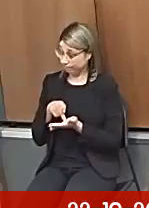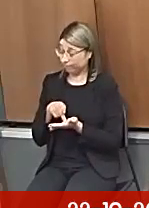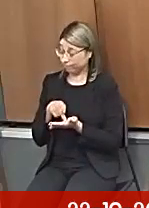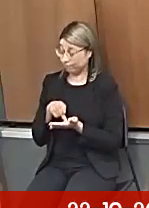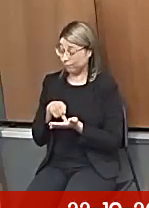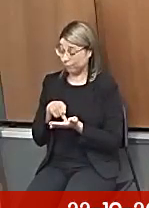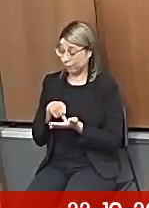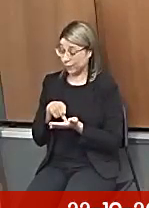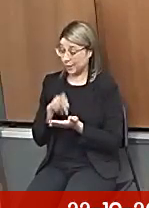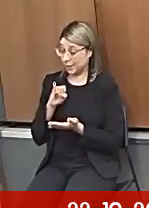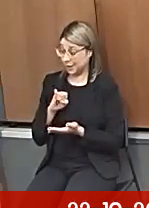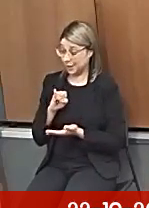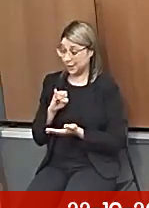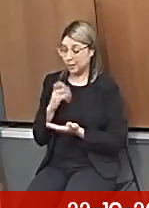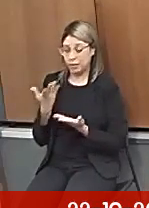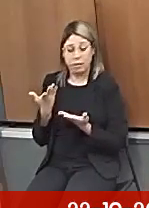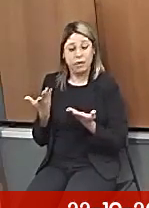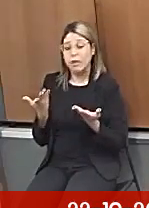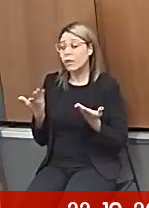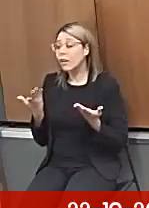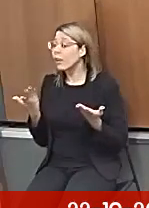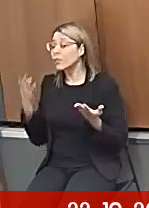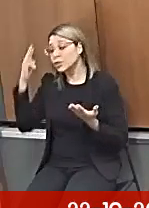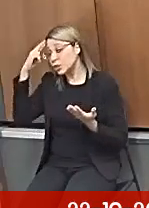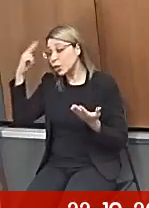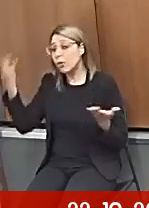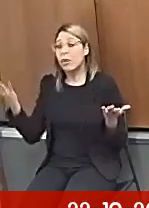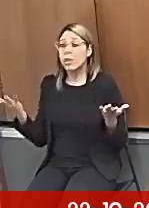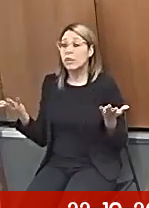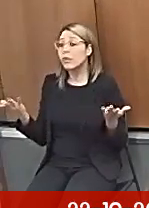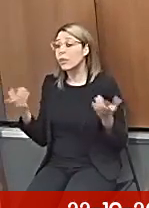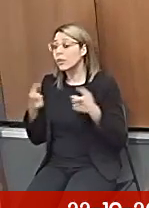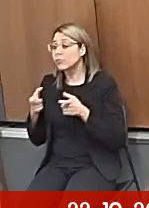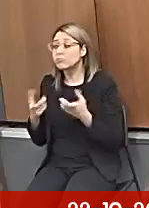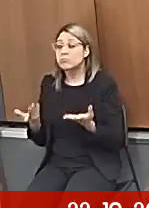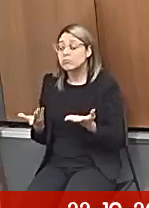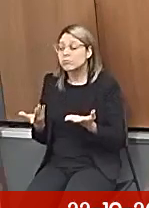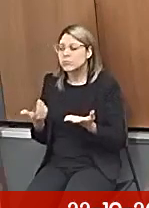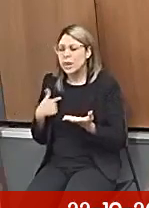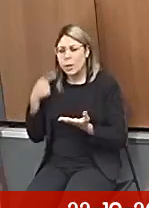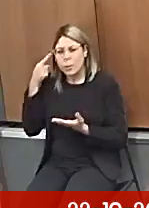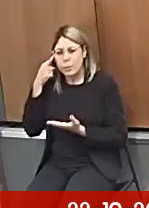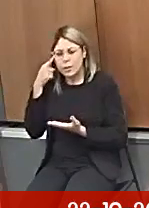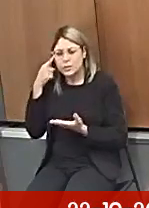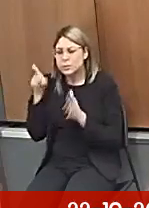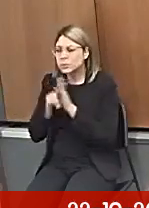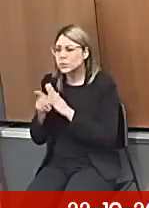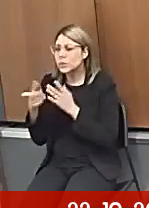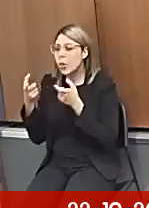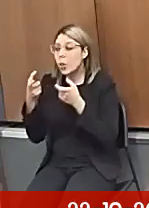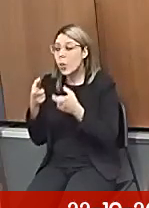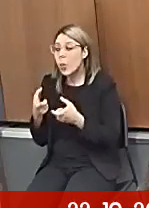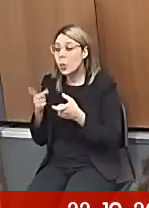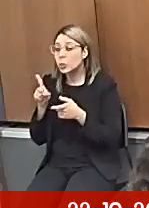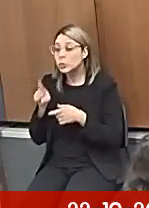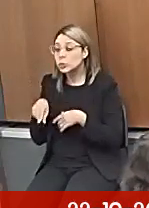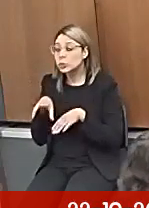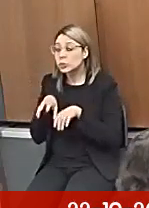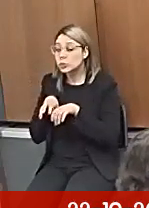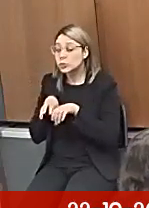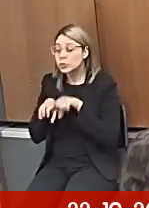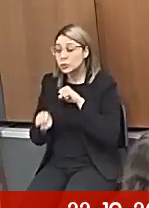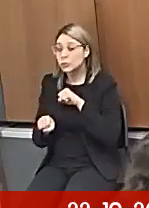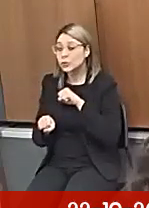quando você fala que é Deus diretores, eu me pergunto, onde está a formação